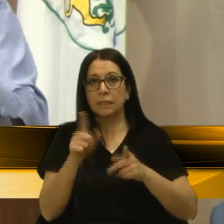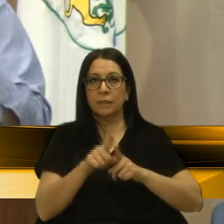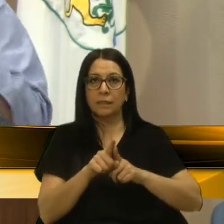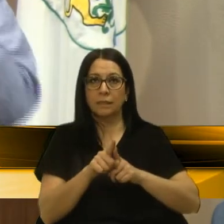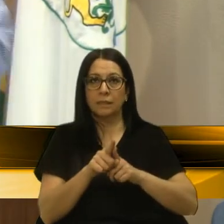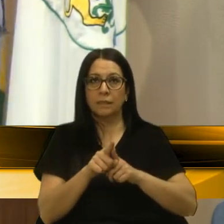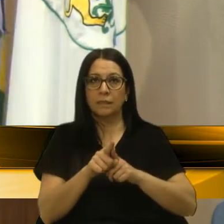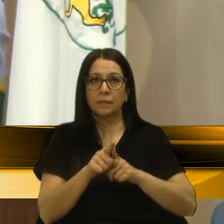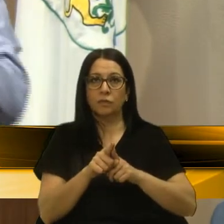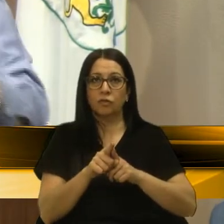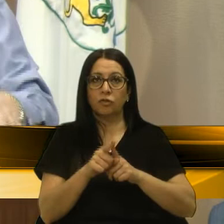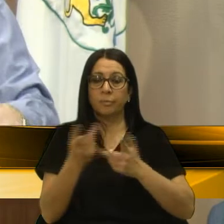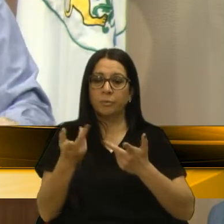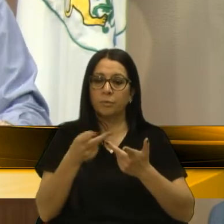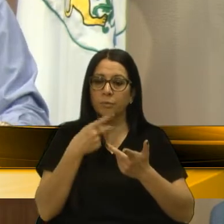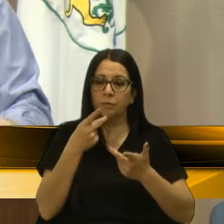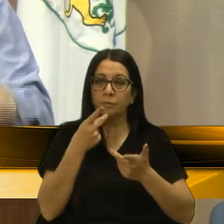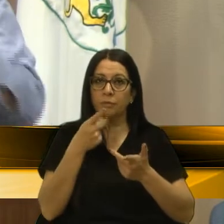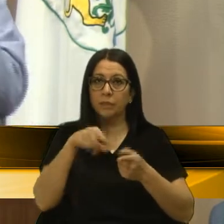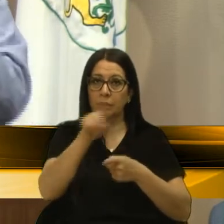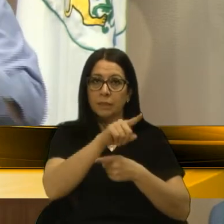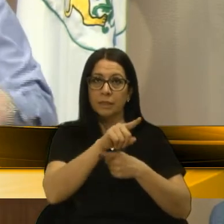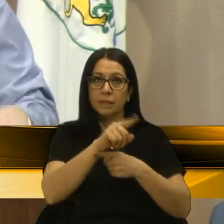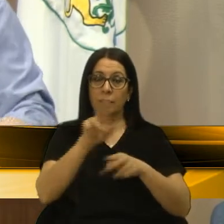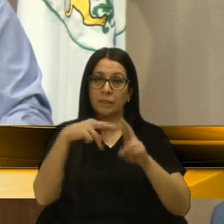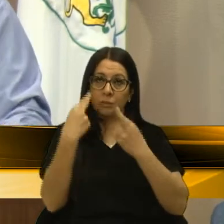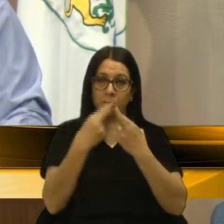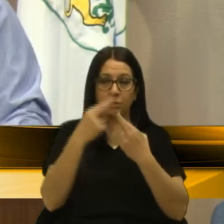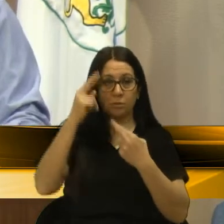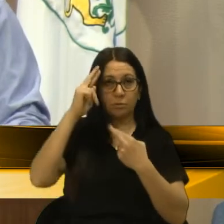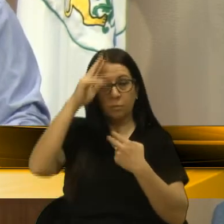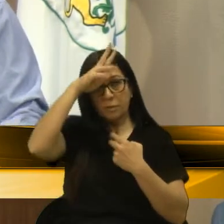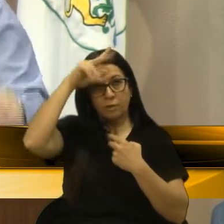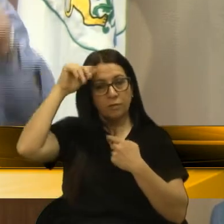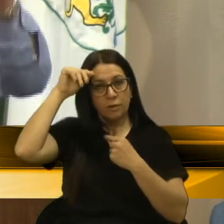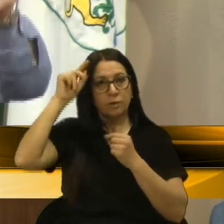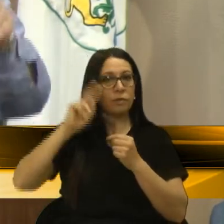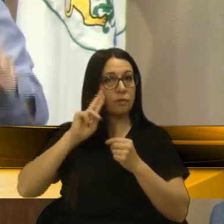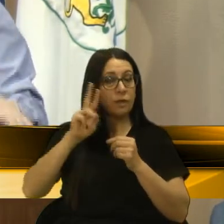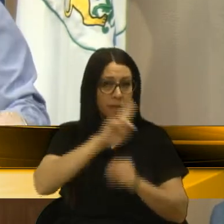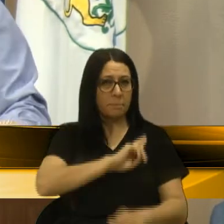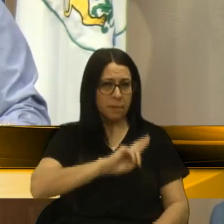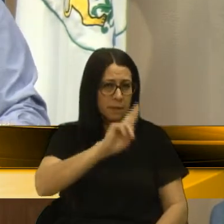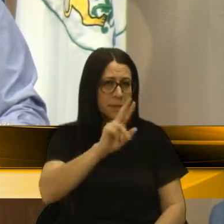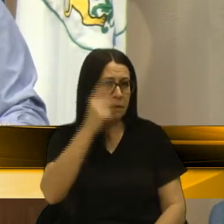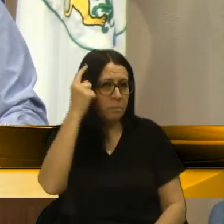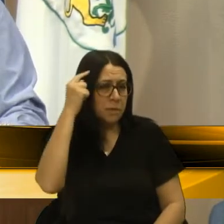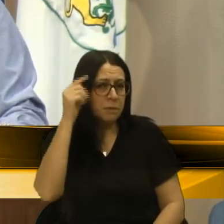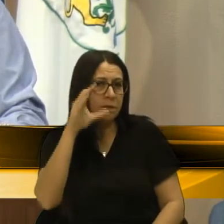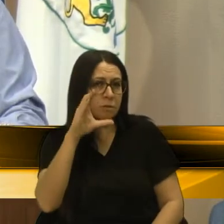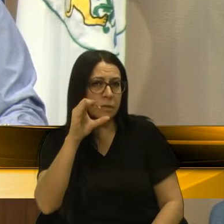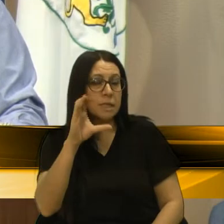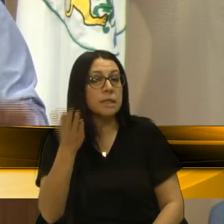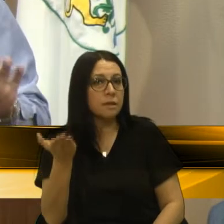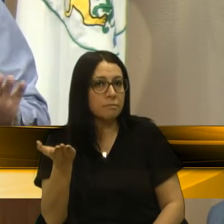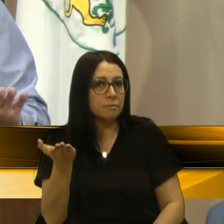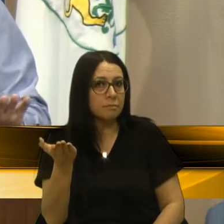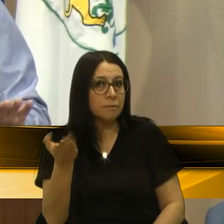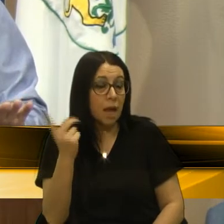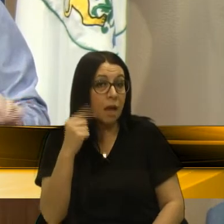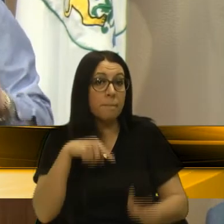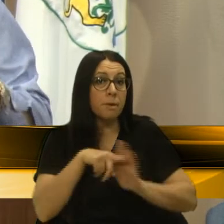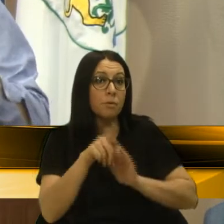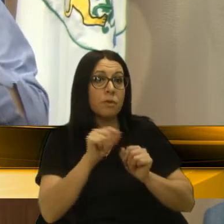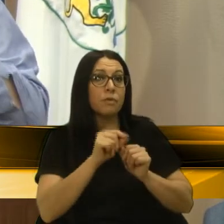a expressão do senhor Olivier, lá na reunião com o prefeito, efetivamente representa o pensamento da SIC? Uma parte. É a pergunta